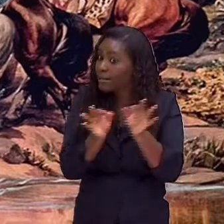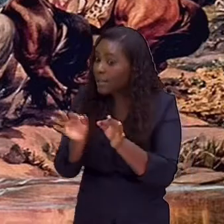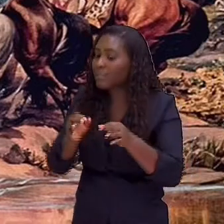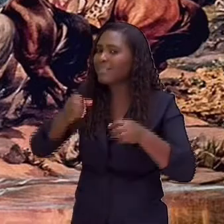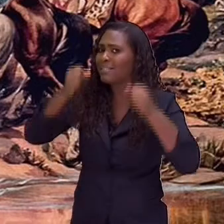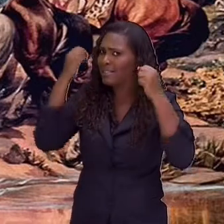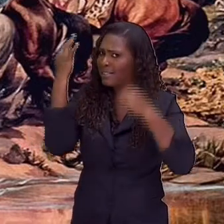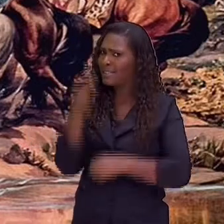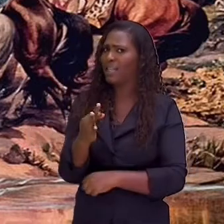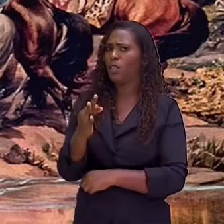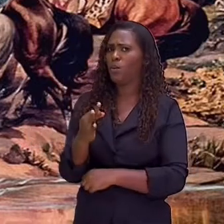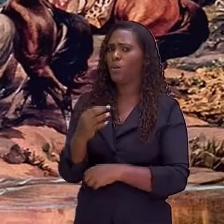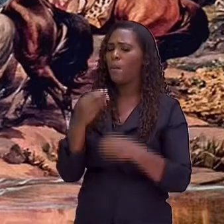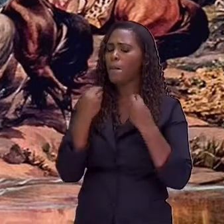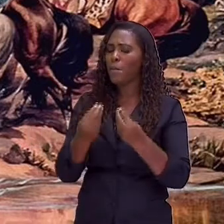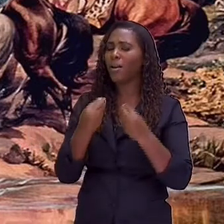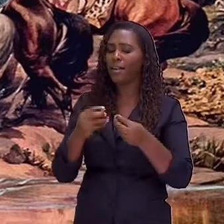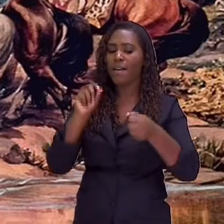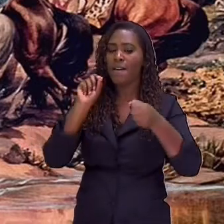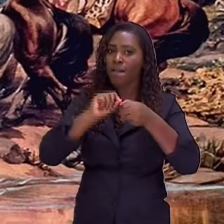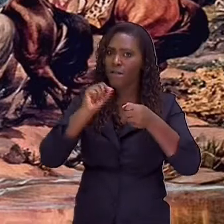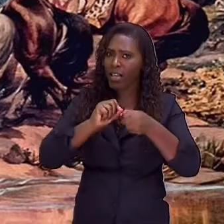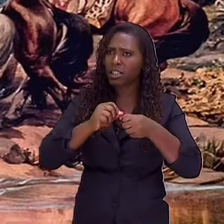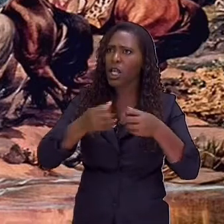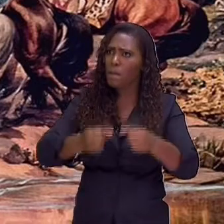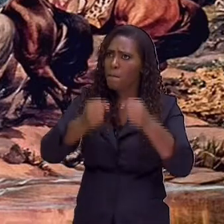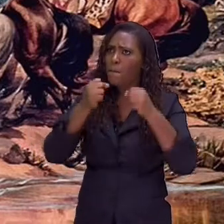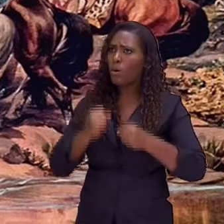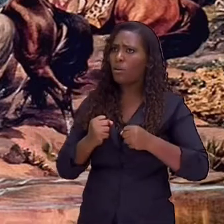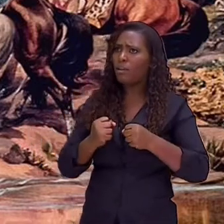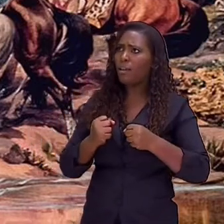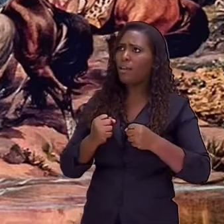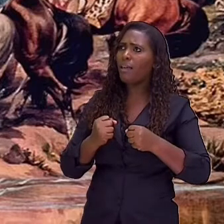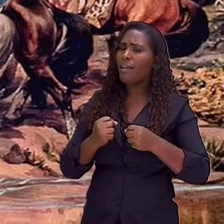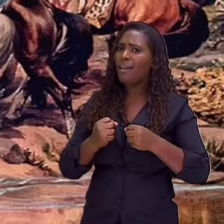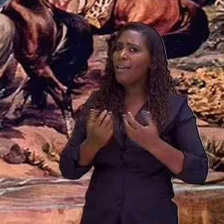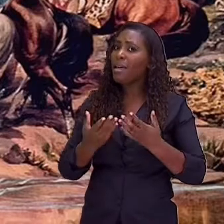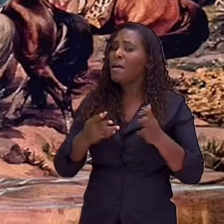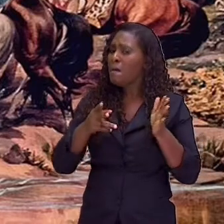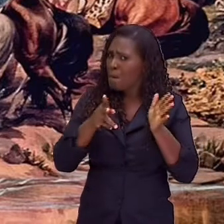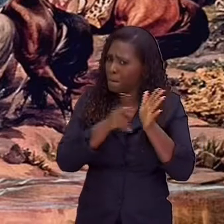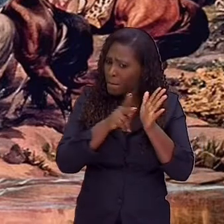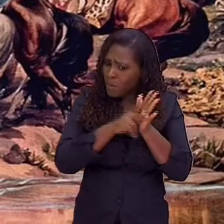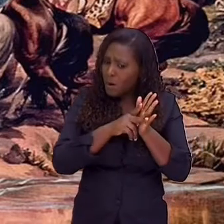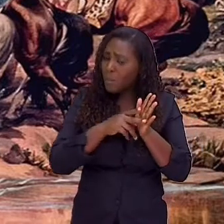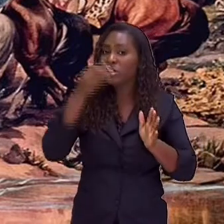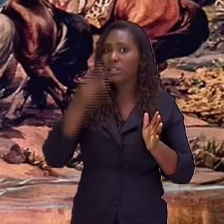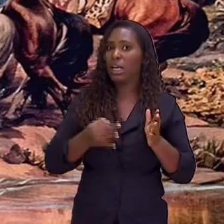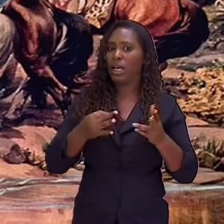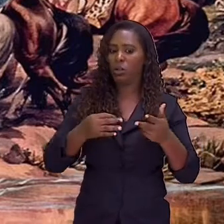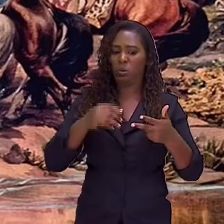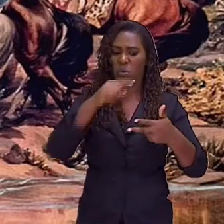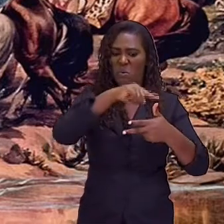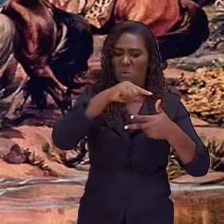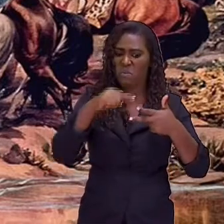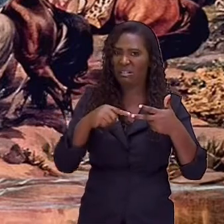sejam de tal modo organizados e harmonizados que se lhes torne impossível, ainda